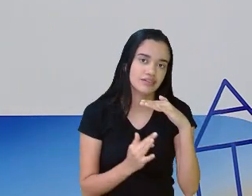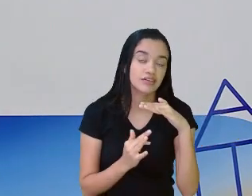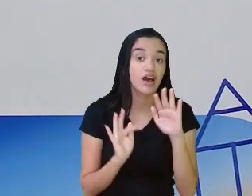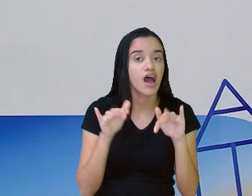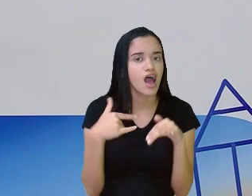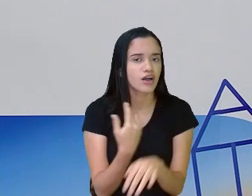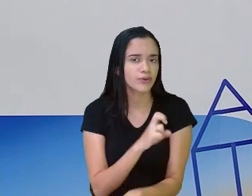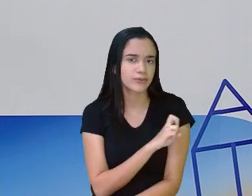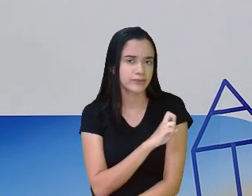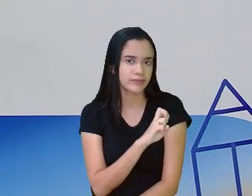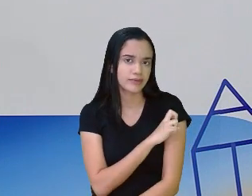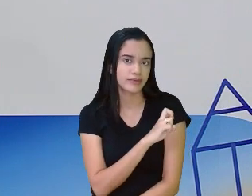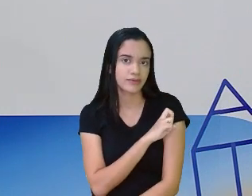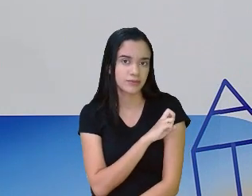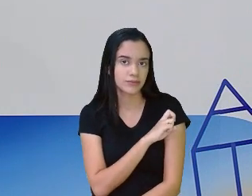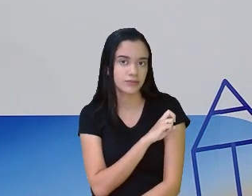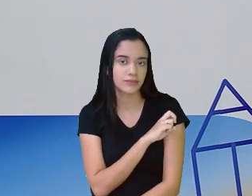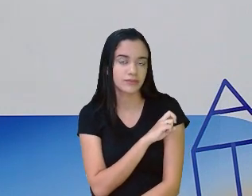está aí,